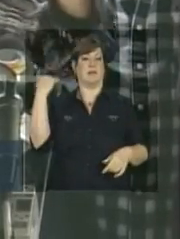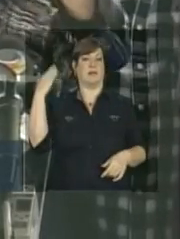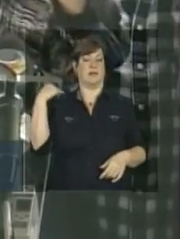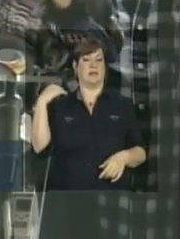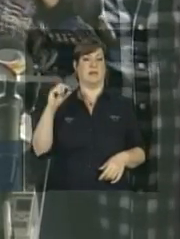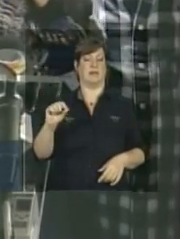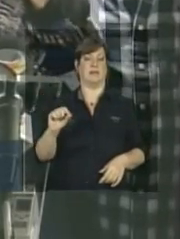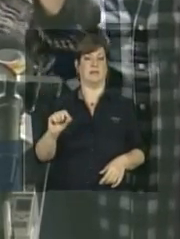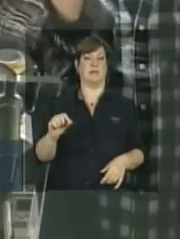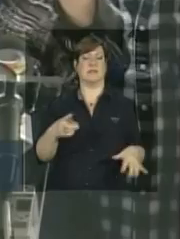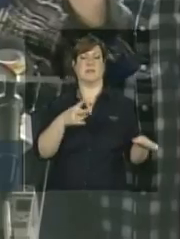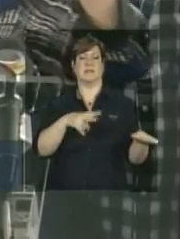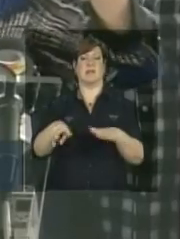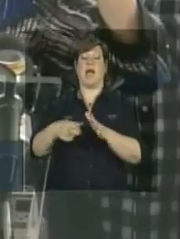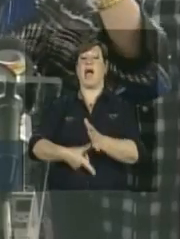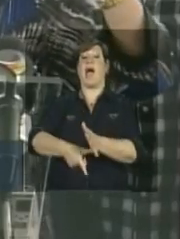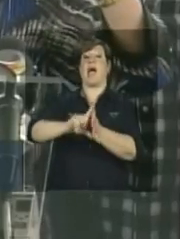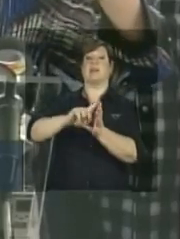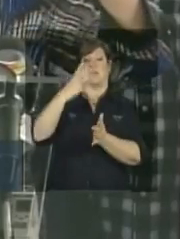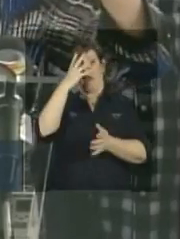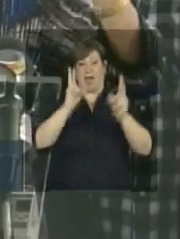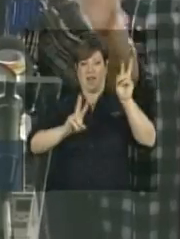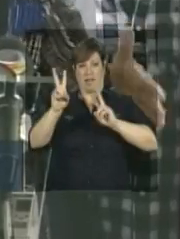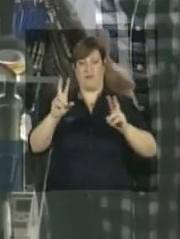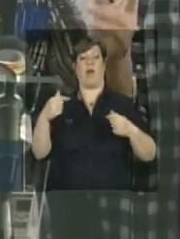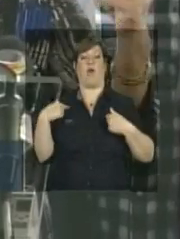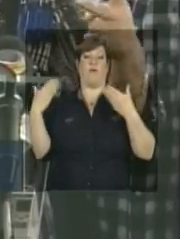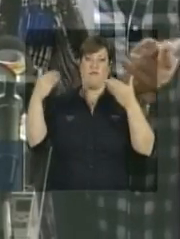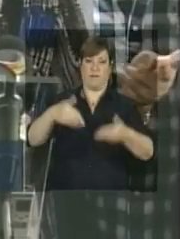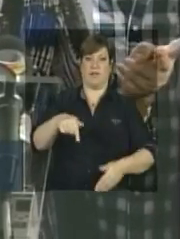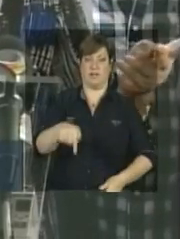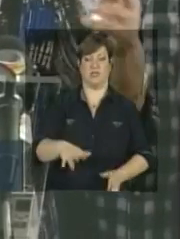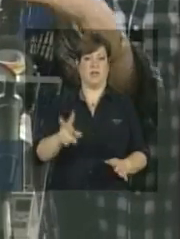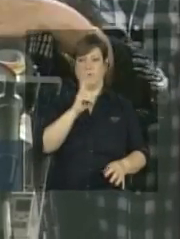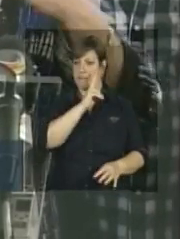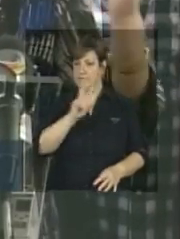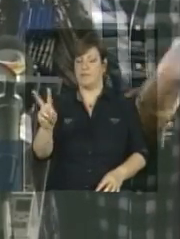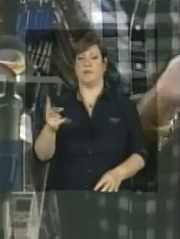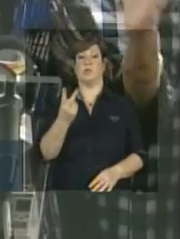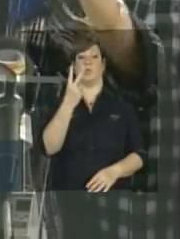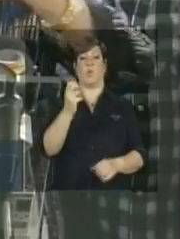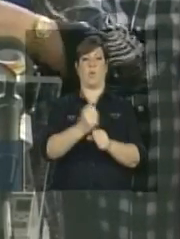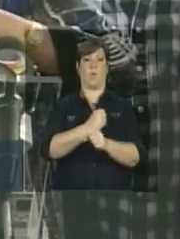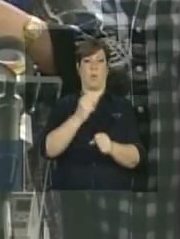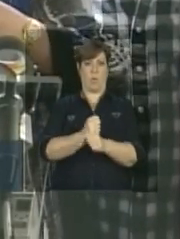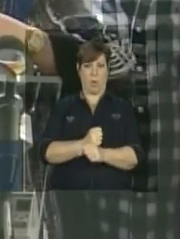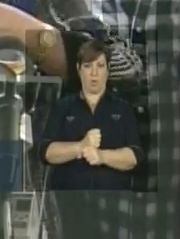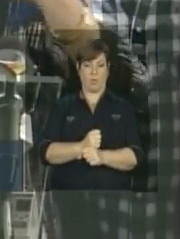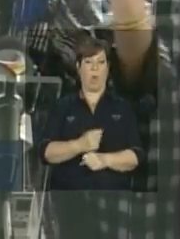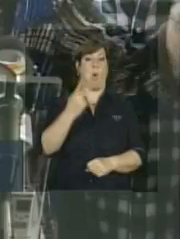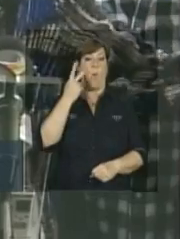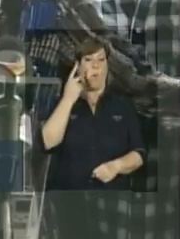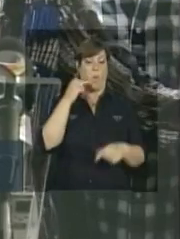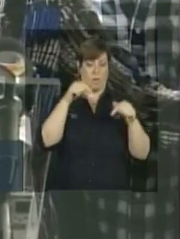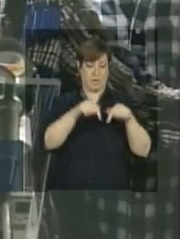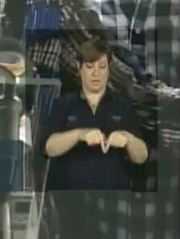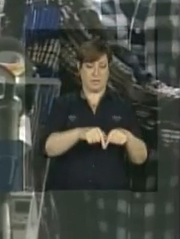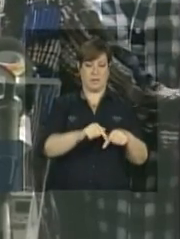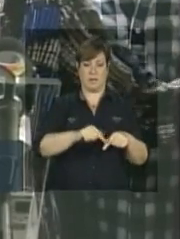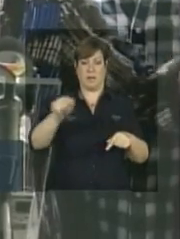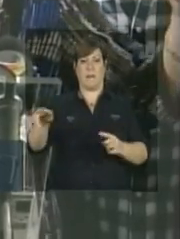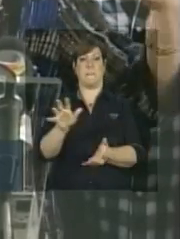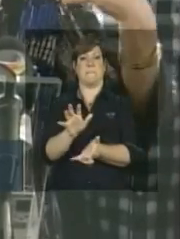semana antes do carnaval, né, vendo duas obras junto, entre Ceará